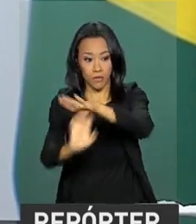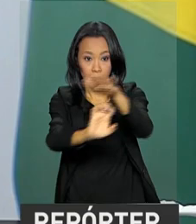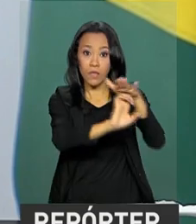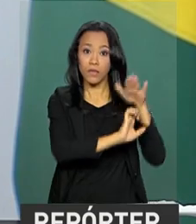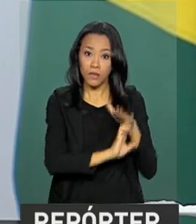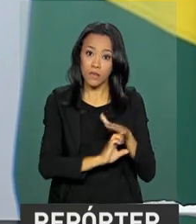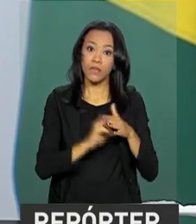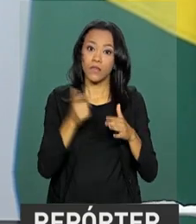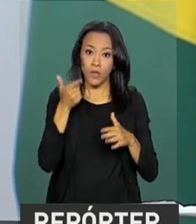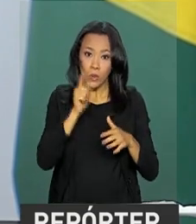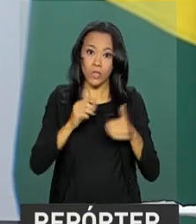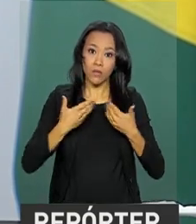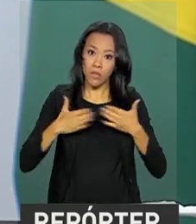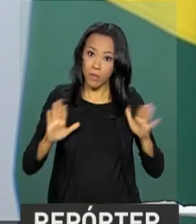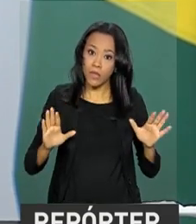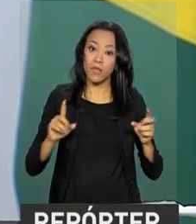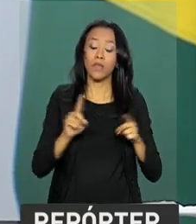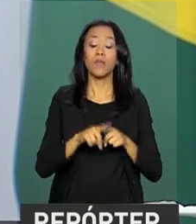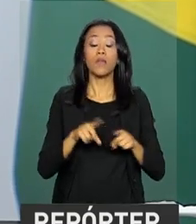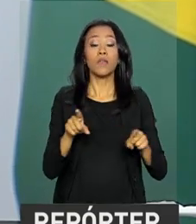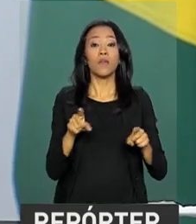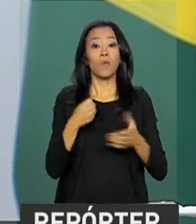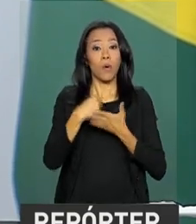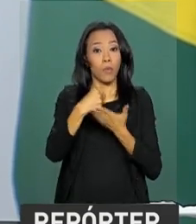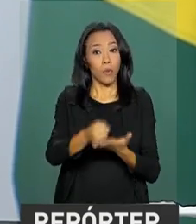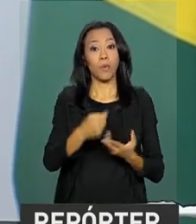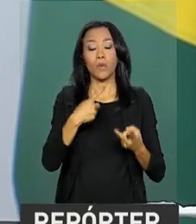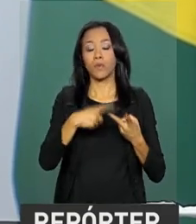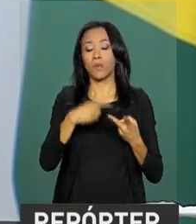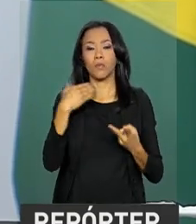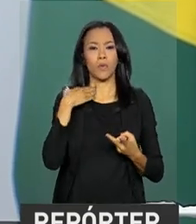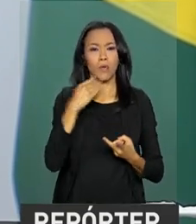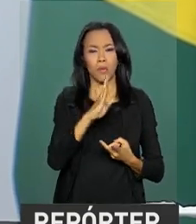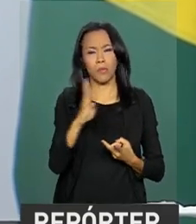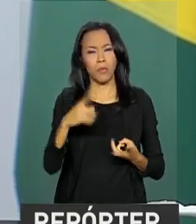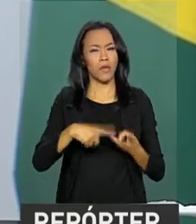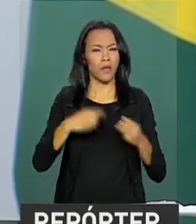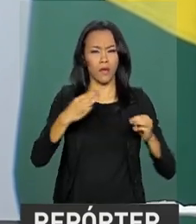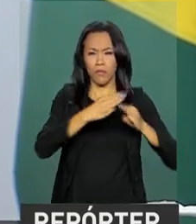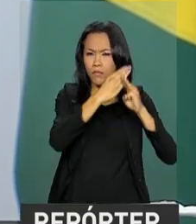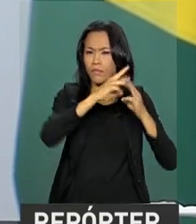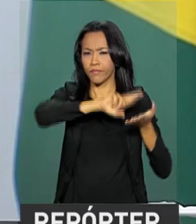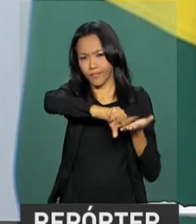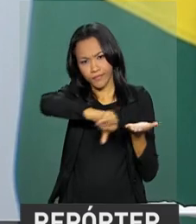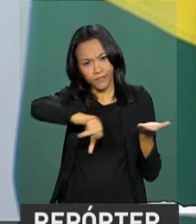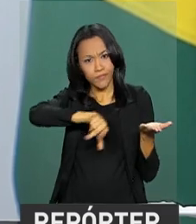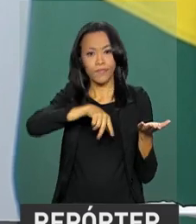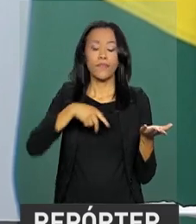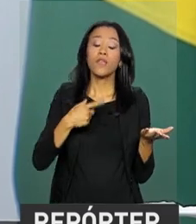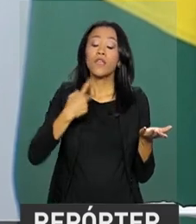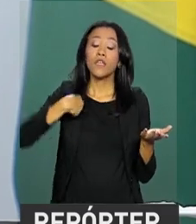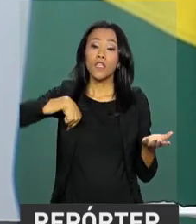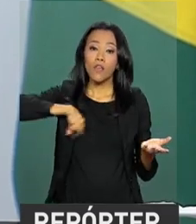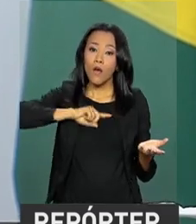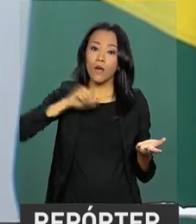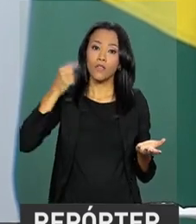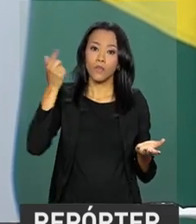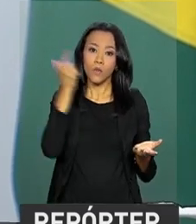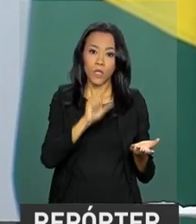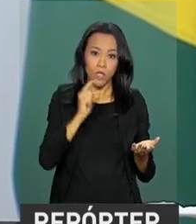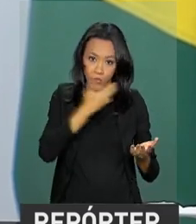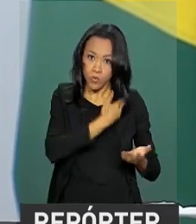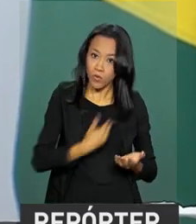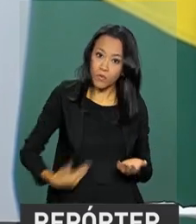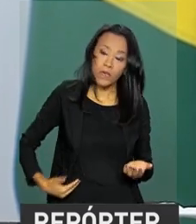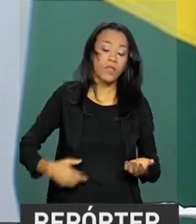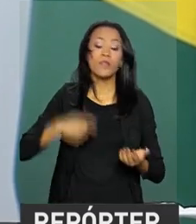empresa em 71 bds brasil caixa econômica e semtran e com isso nós obtivemos só neste